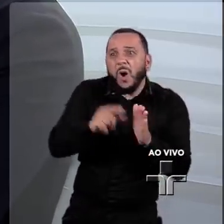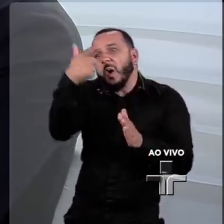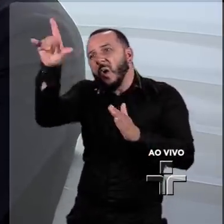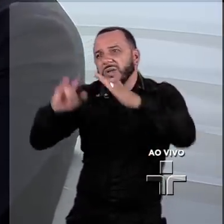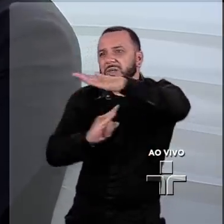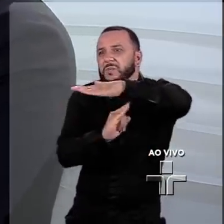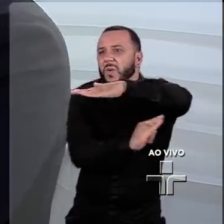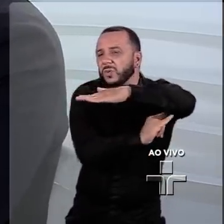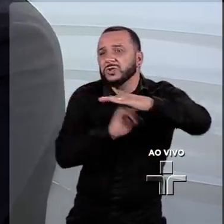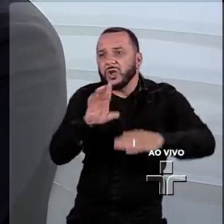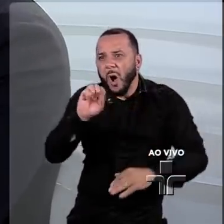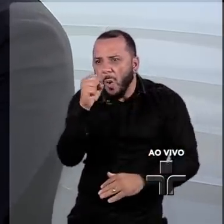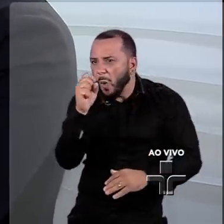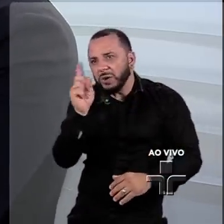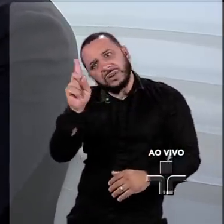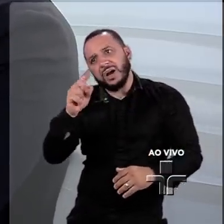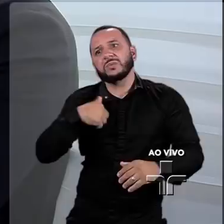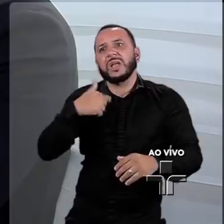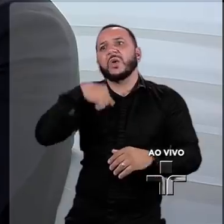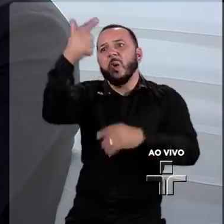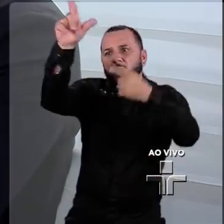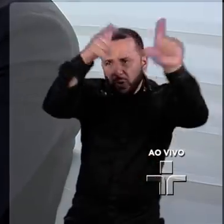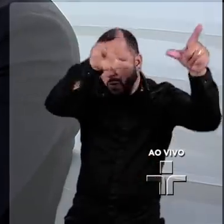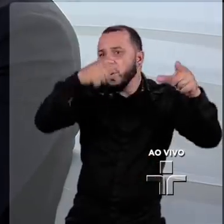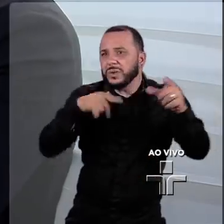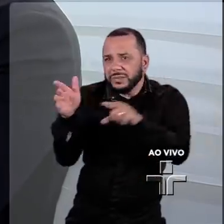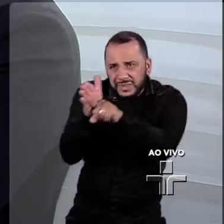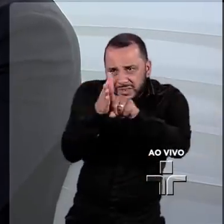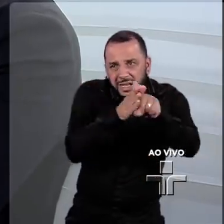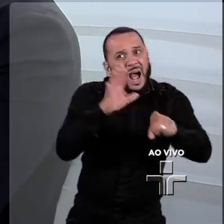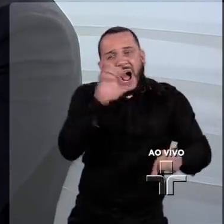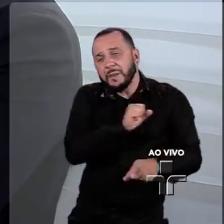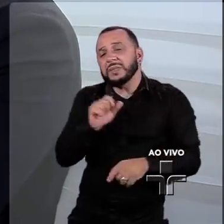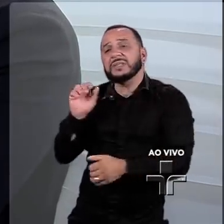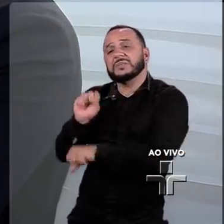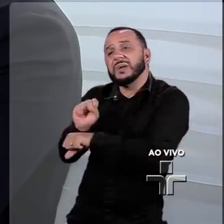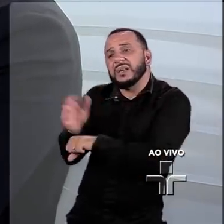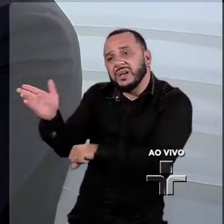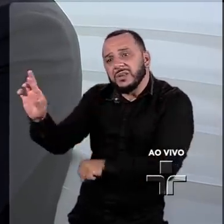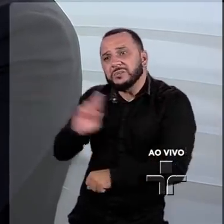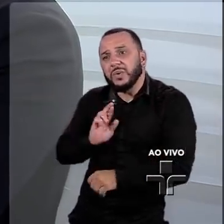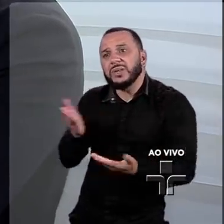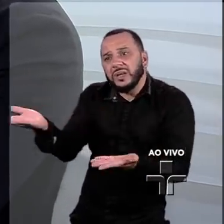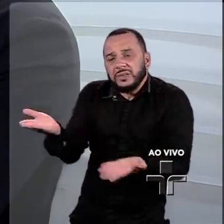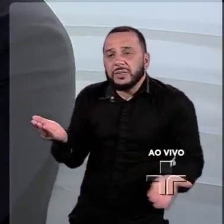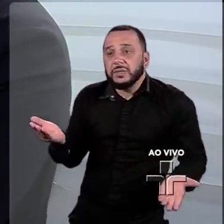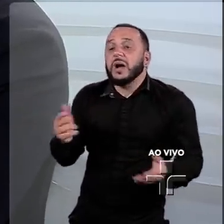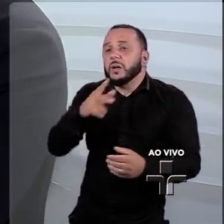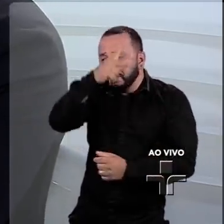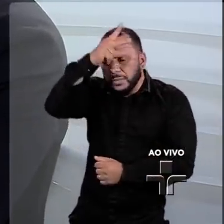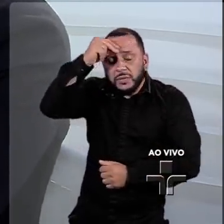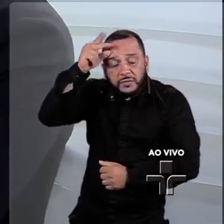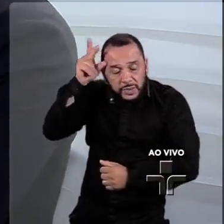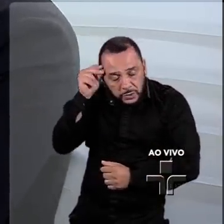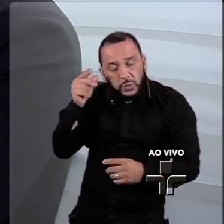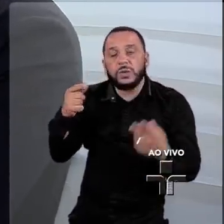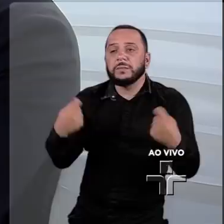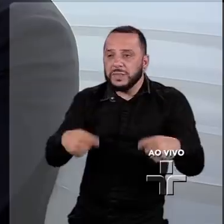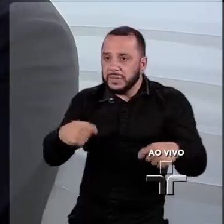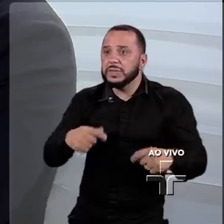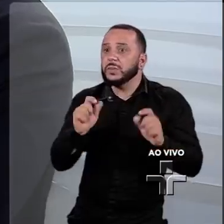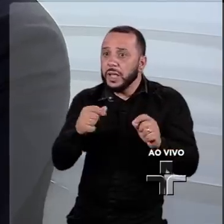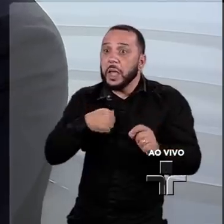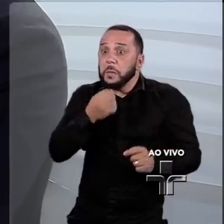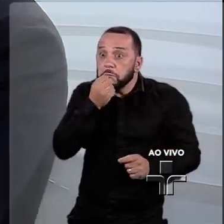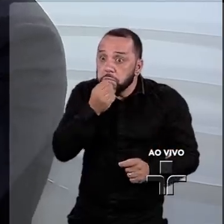virou um tema prioritário, né? Eu sempre disse que a Prefeitura precisa fazer funcionar bem o que já existe.